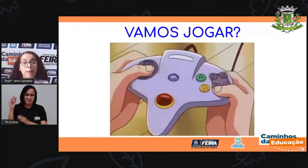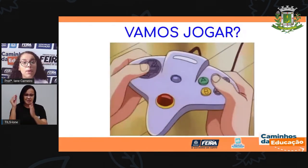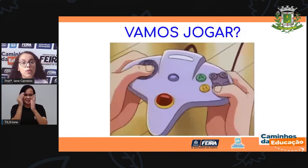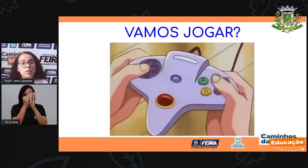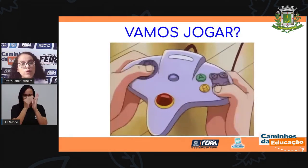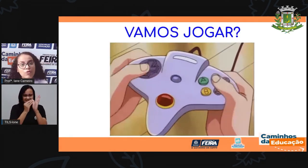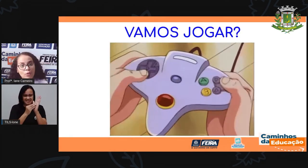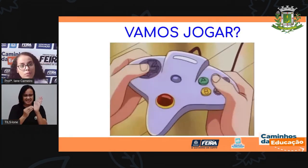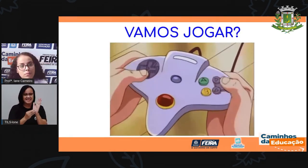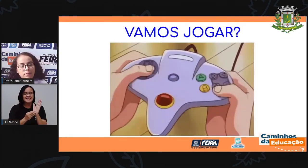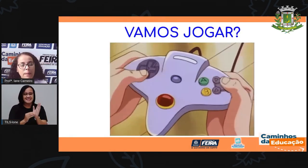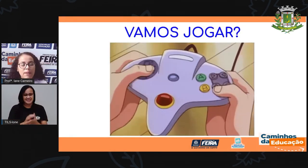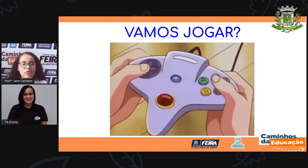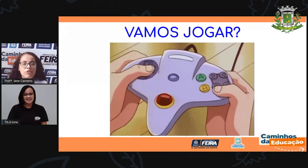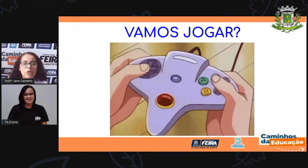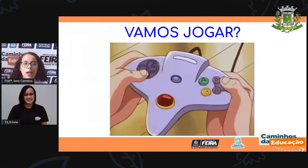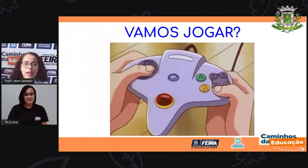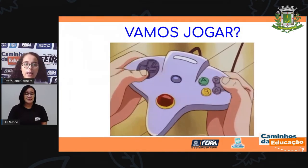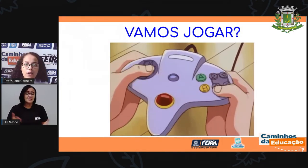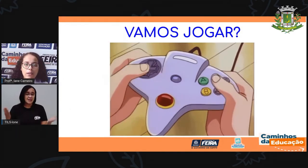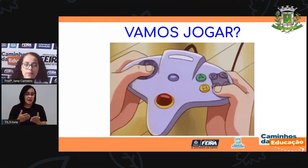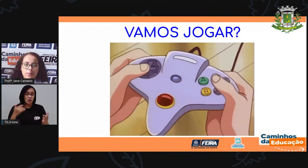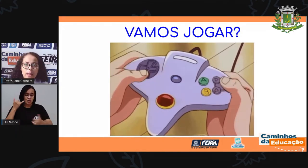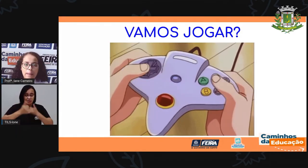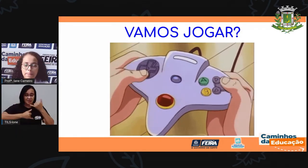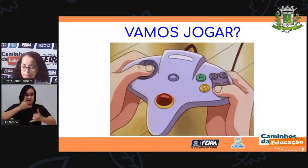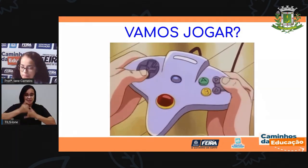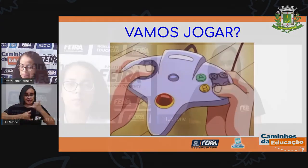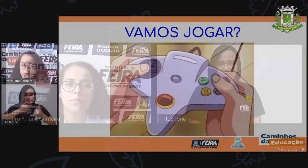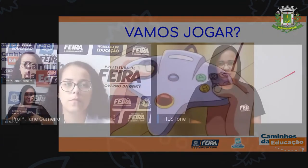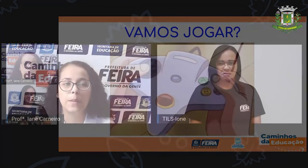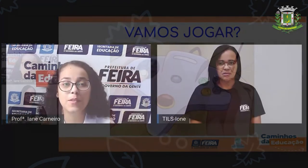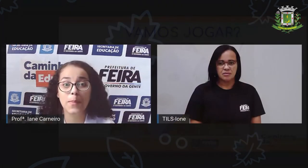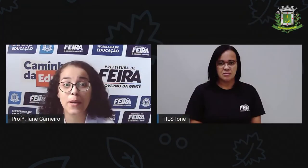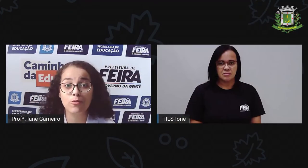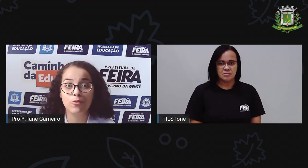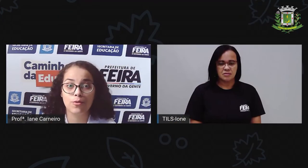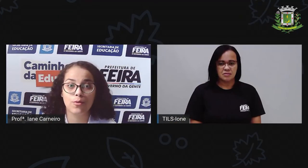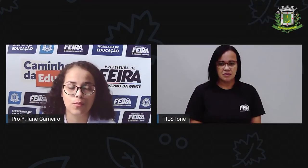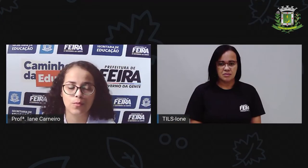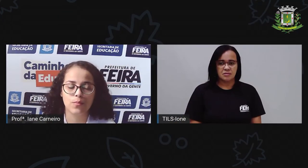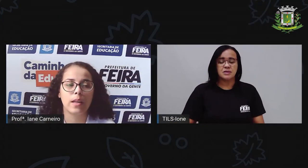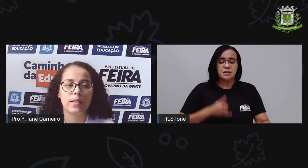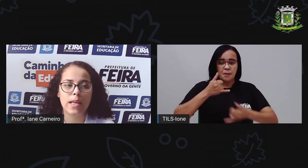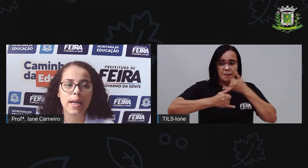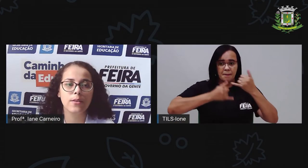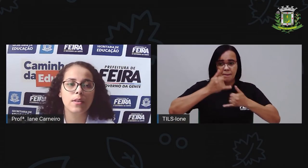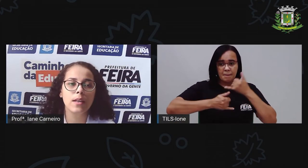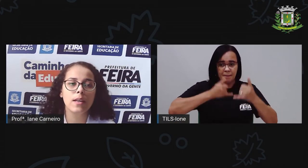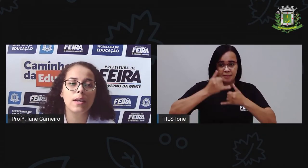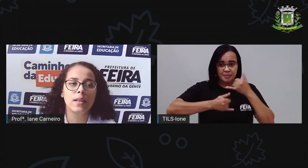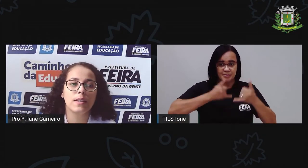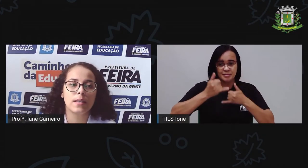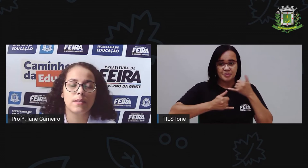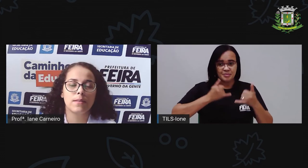E aí, a Pró trouxe o jogo, né? Para a gente jogar aqui agora. Vamos lá? Vamos para o jogo, tá certo?